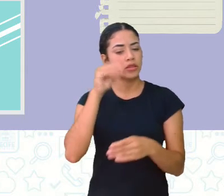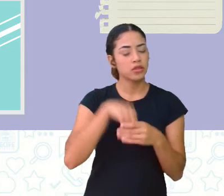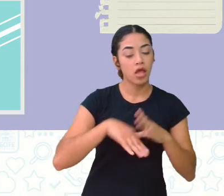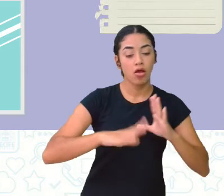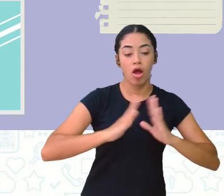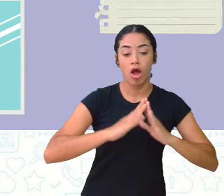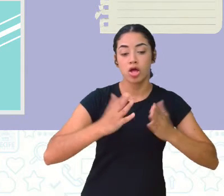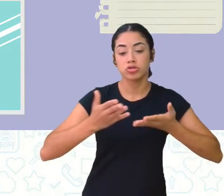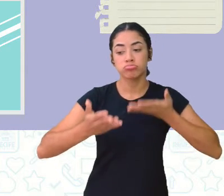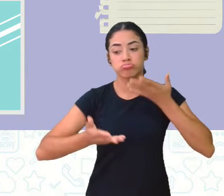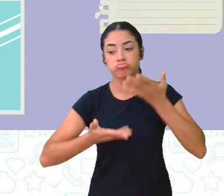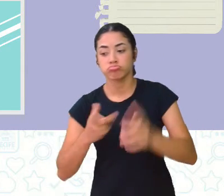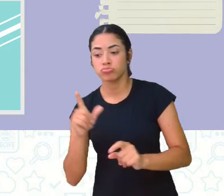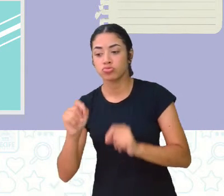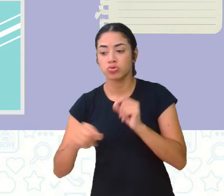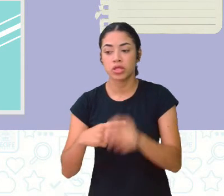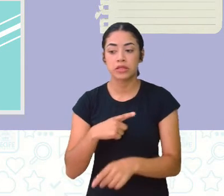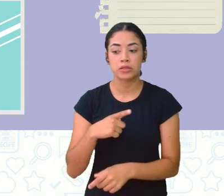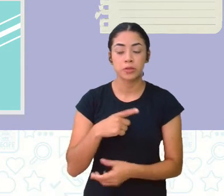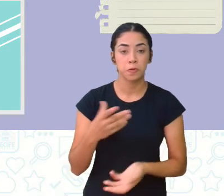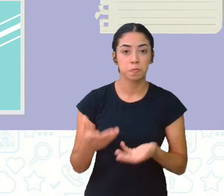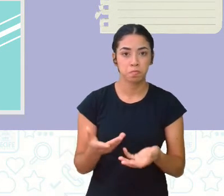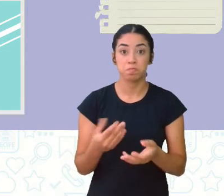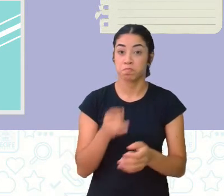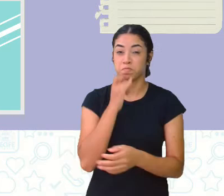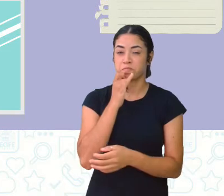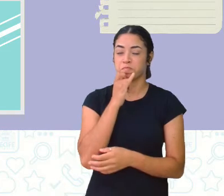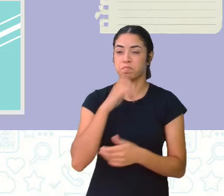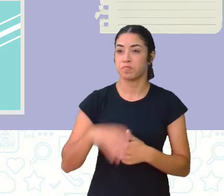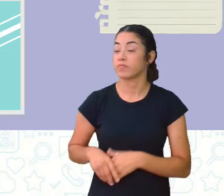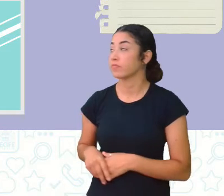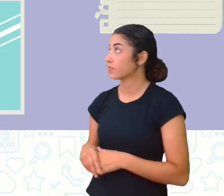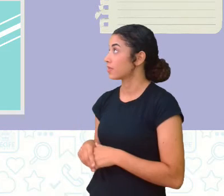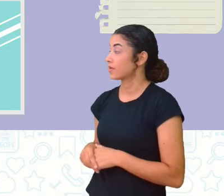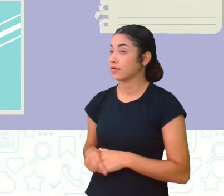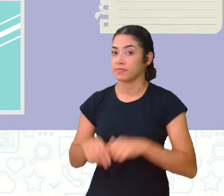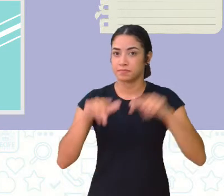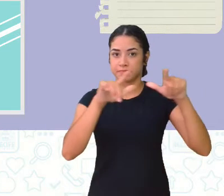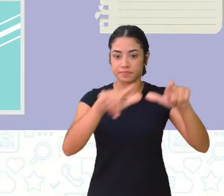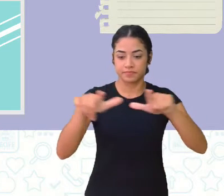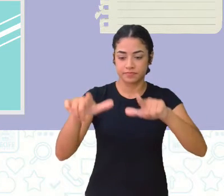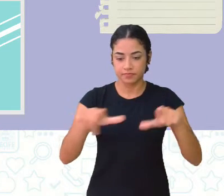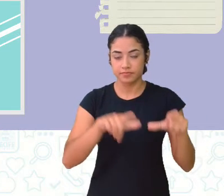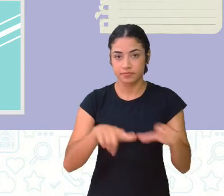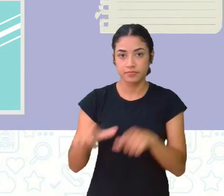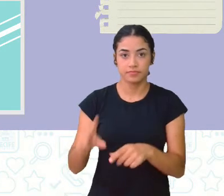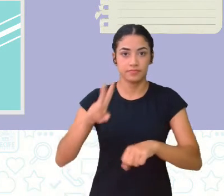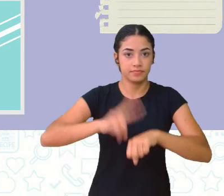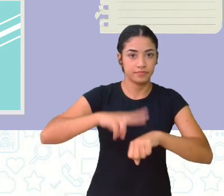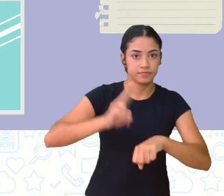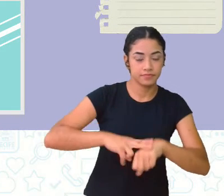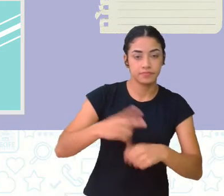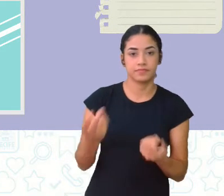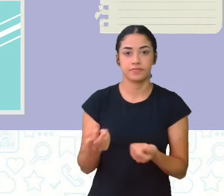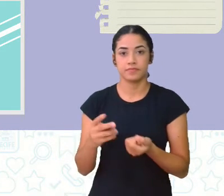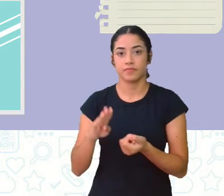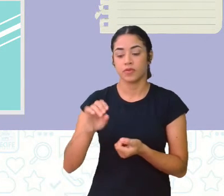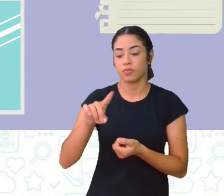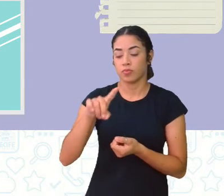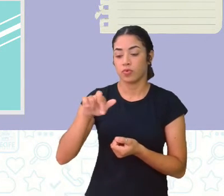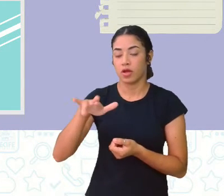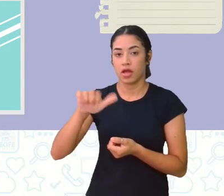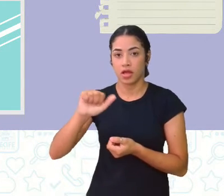casa. Não é isso? Exemplo de isolante elétrico. Temos a cerâmica, o vidro, a borracha natural